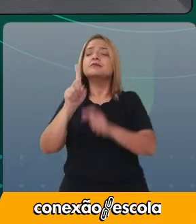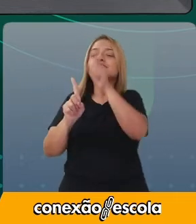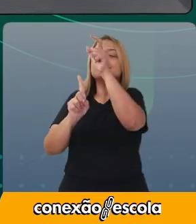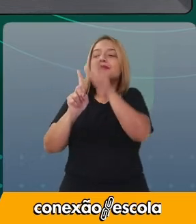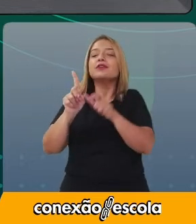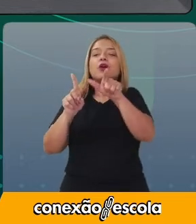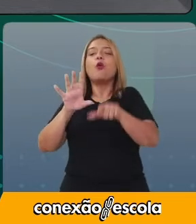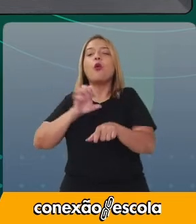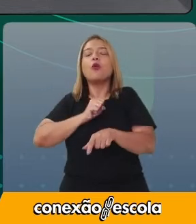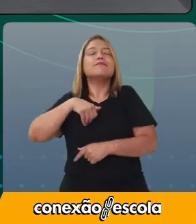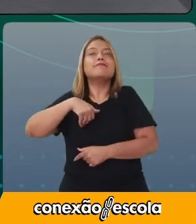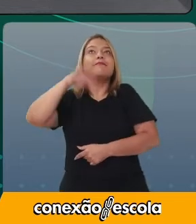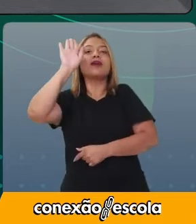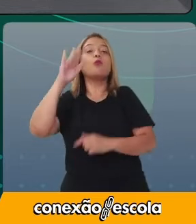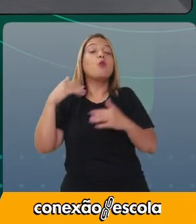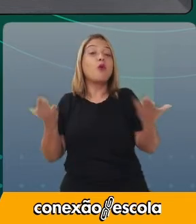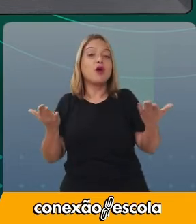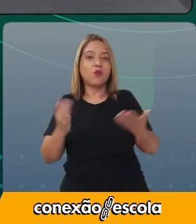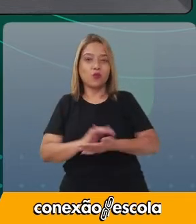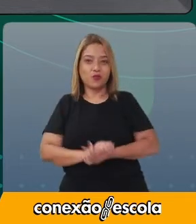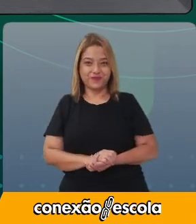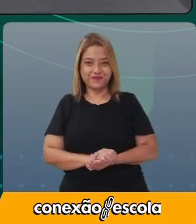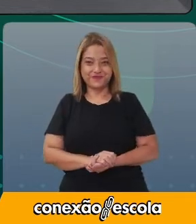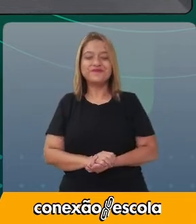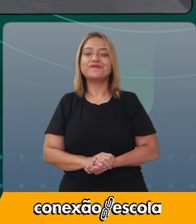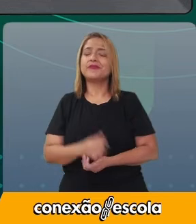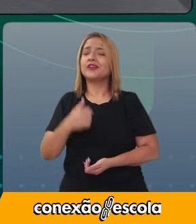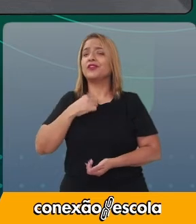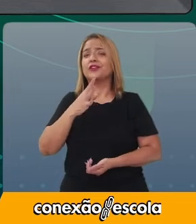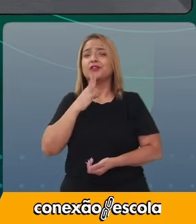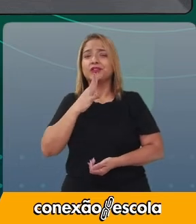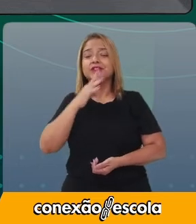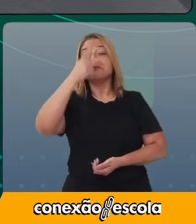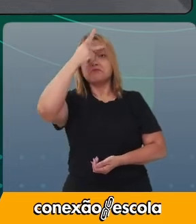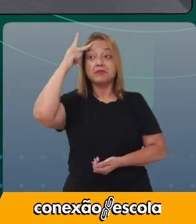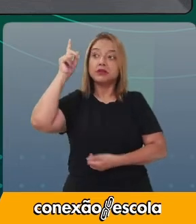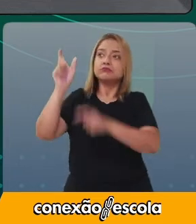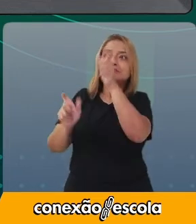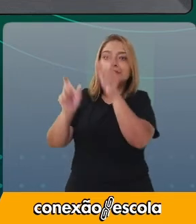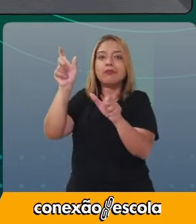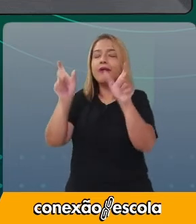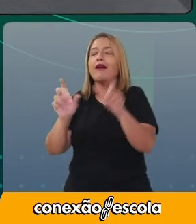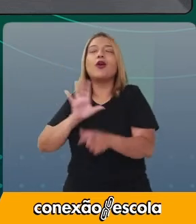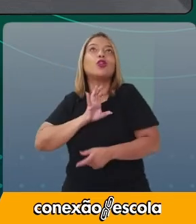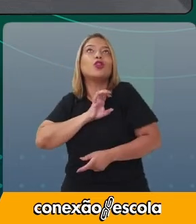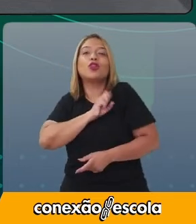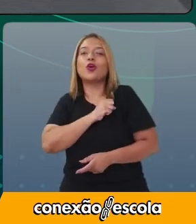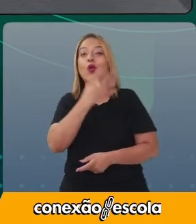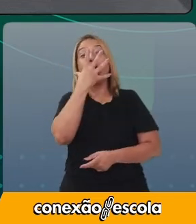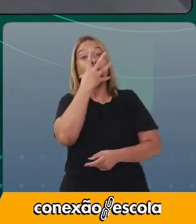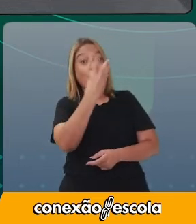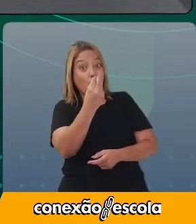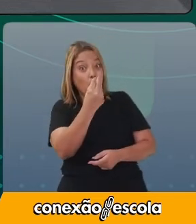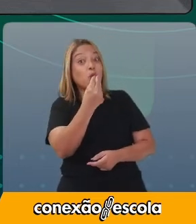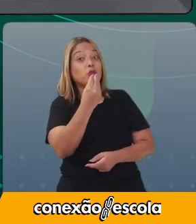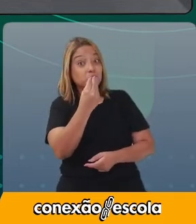personagem favorito? Ah, eu conheço gente que adora o